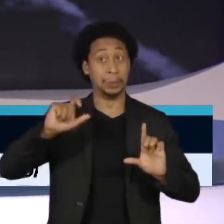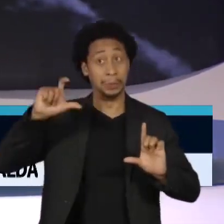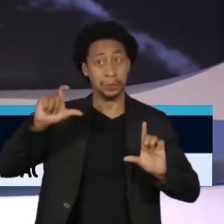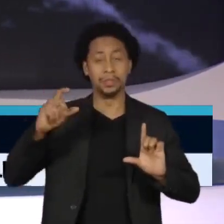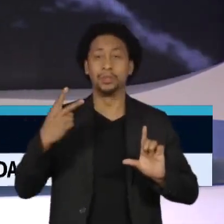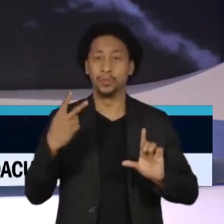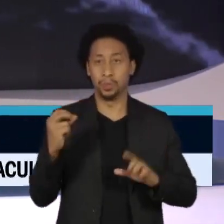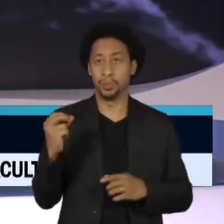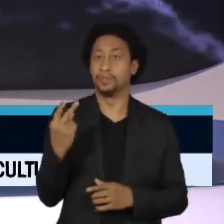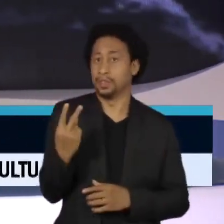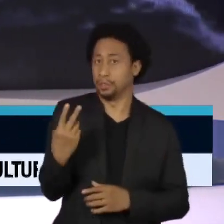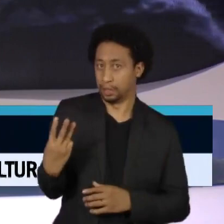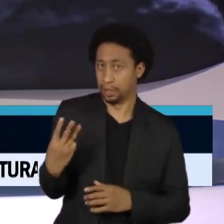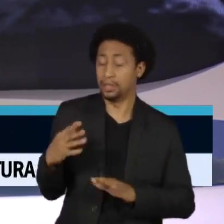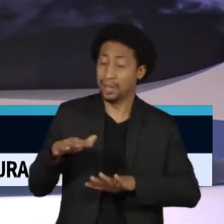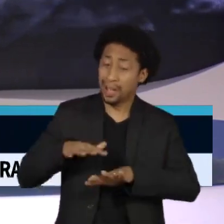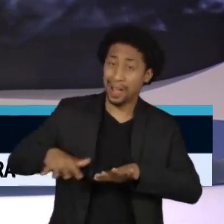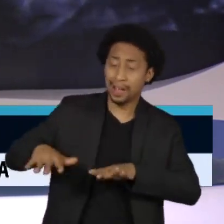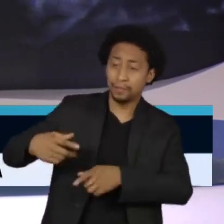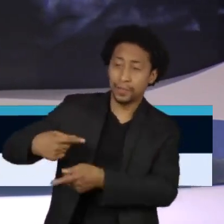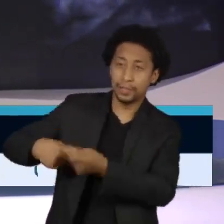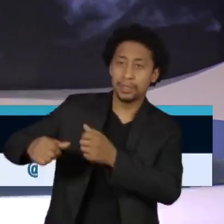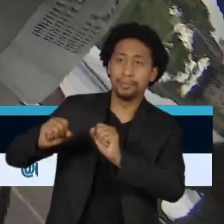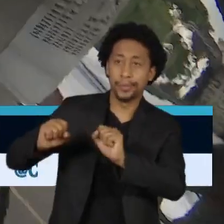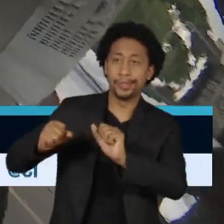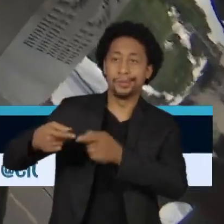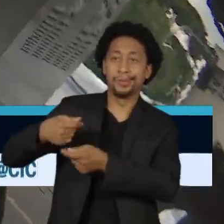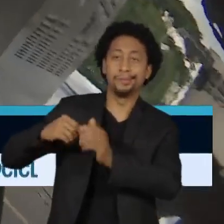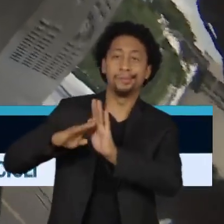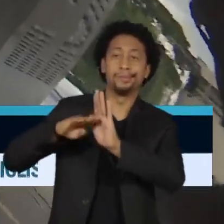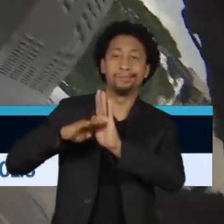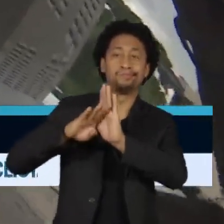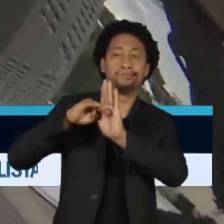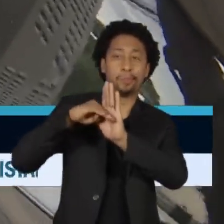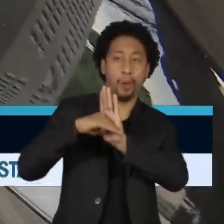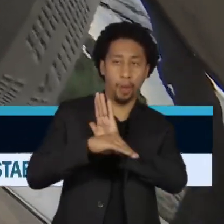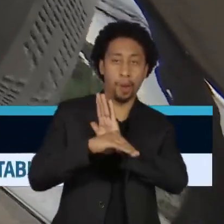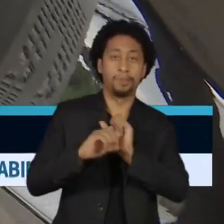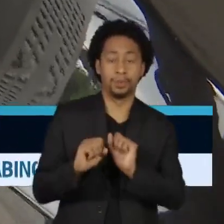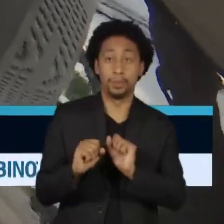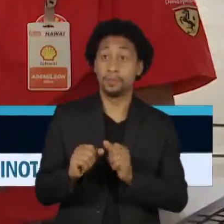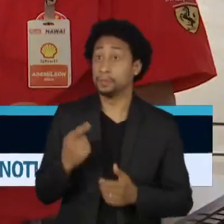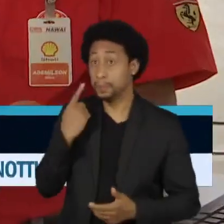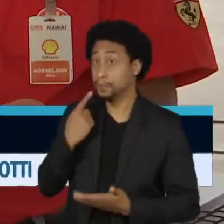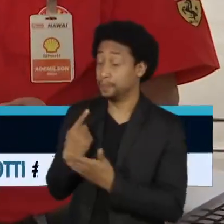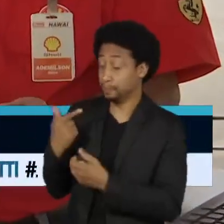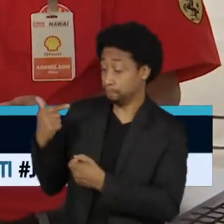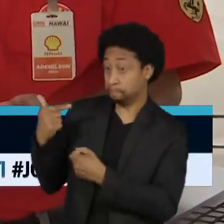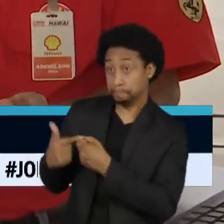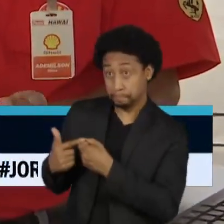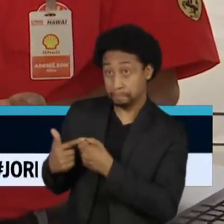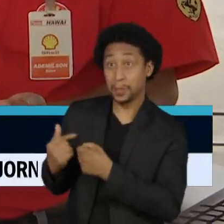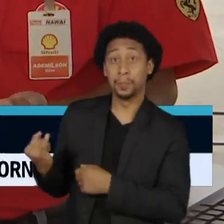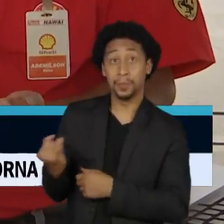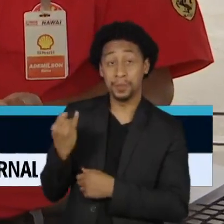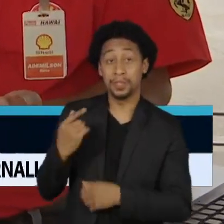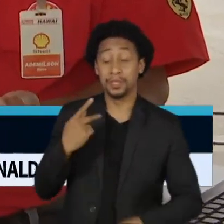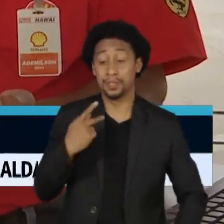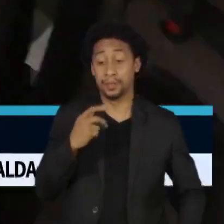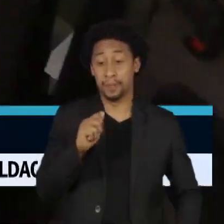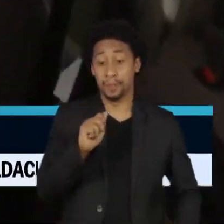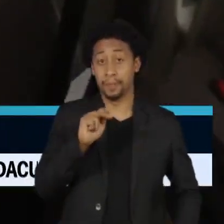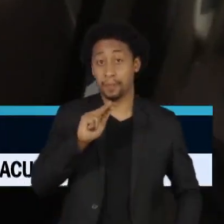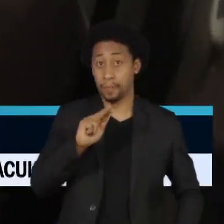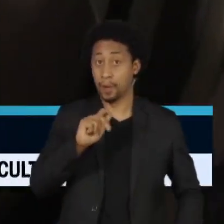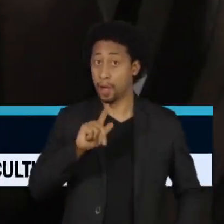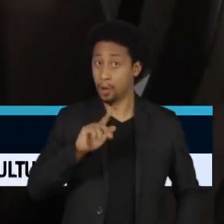alguns setores devem passar por desaceleração no ano que vem. Ter combustível no tanque é fundamental para o Paulo. Ele é vendedor